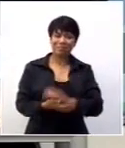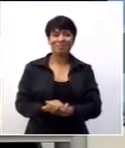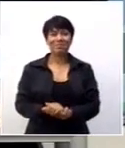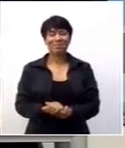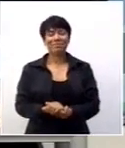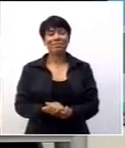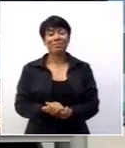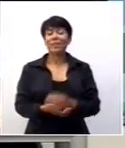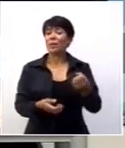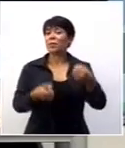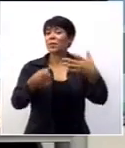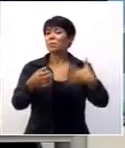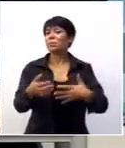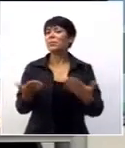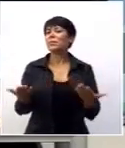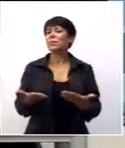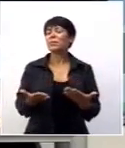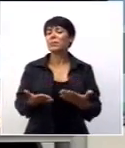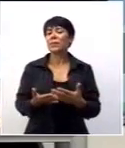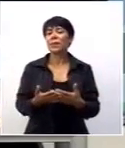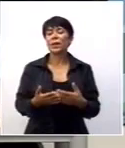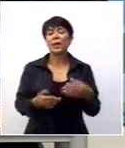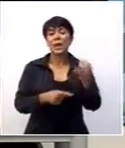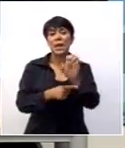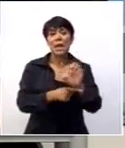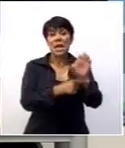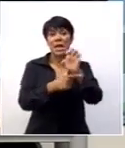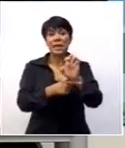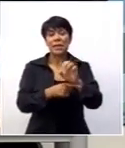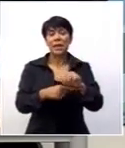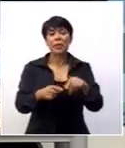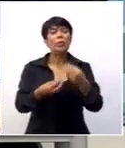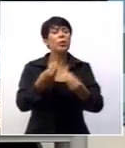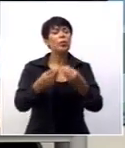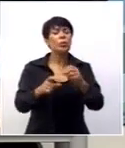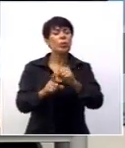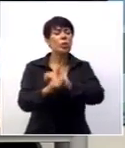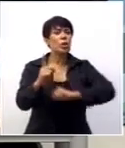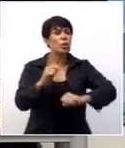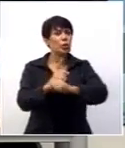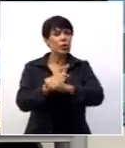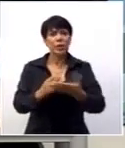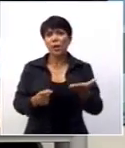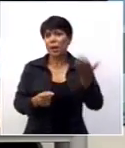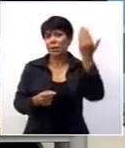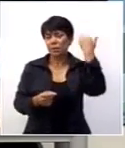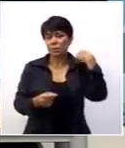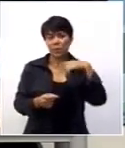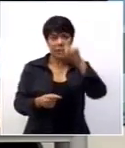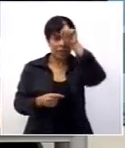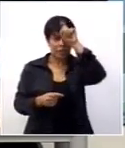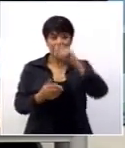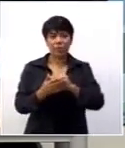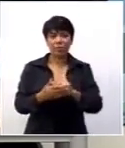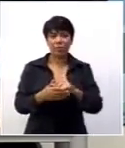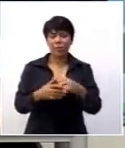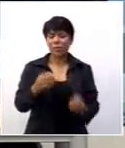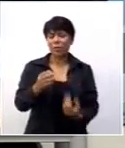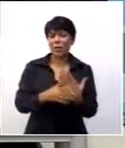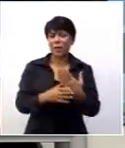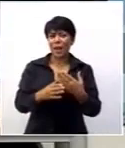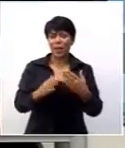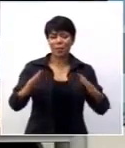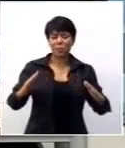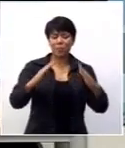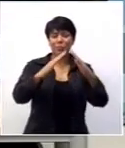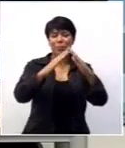vamos falar então um pouco aqui do Estado e sociedade no Antigo Egito, tá? Vamos fazer uma clássica pirâmide social. Depois a gente volta,